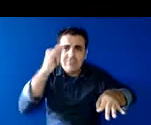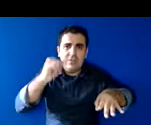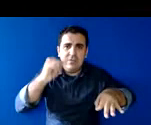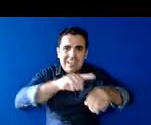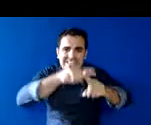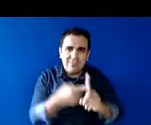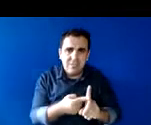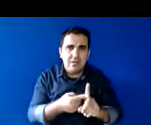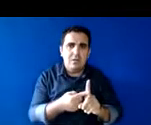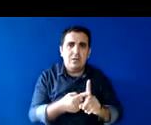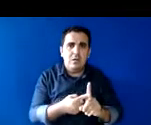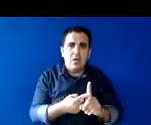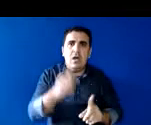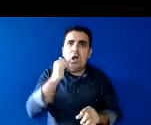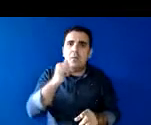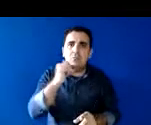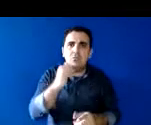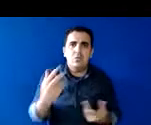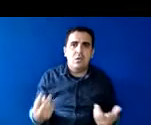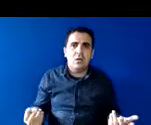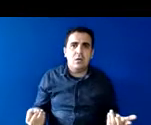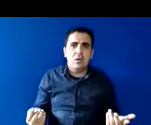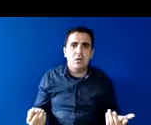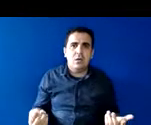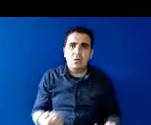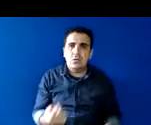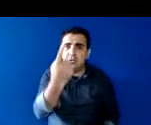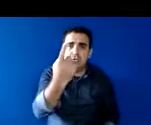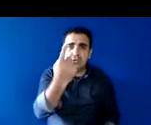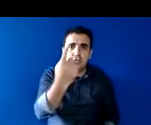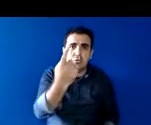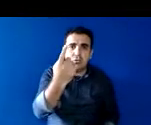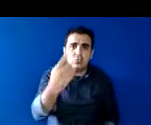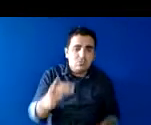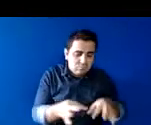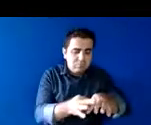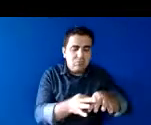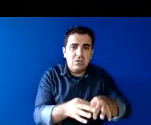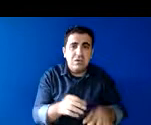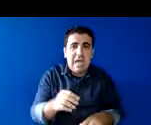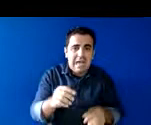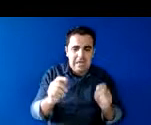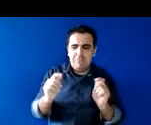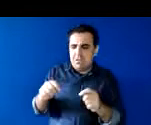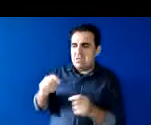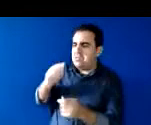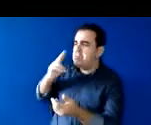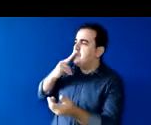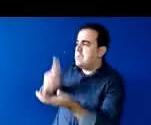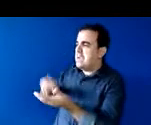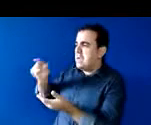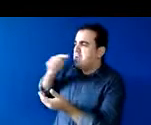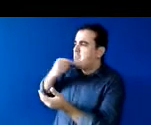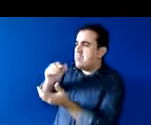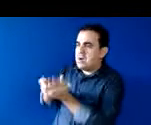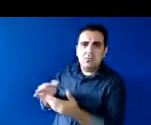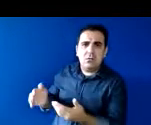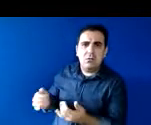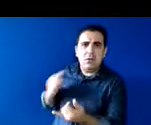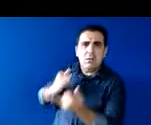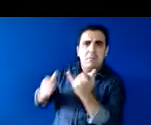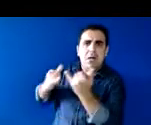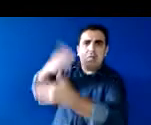autorizar a inserção de um dispositivo intrauterino sem que o marido consinta. Isso é um